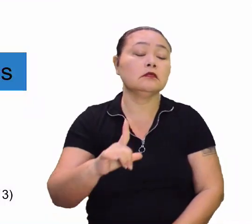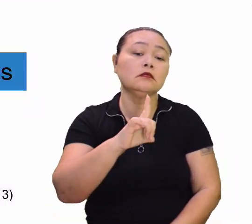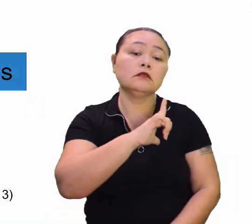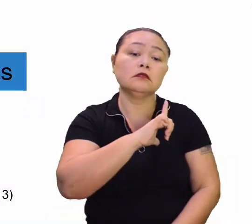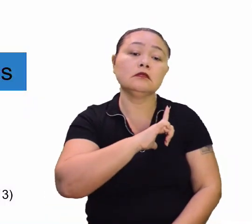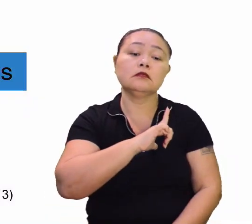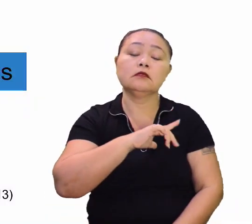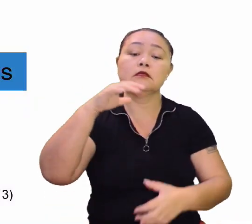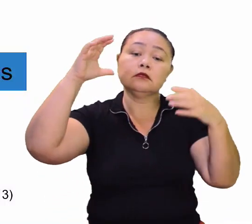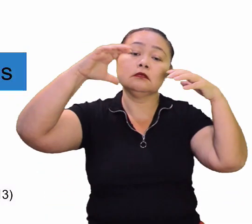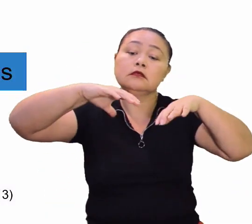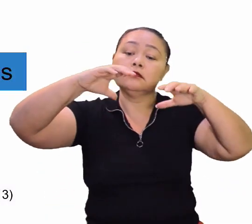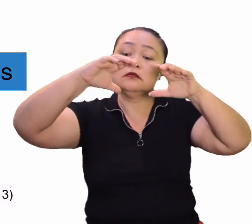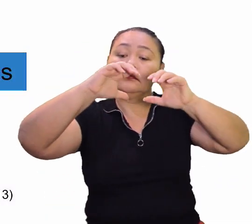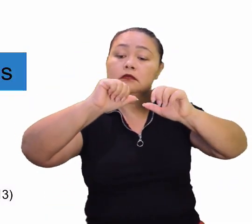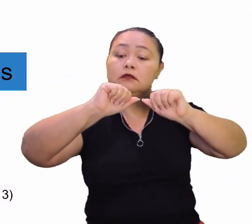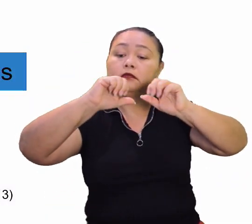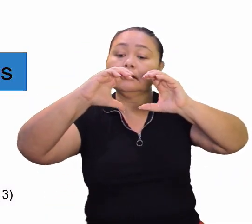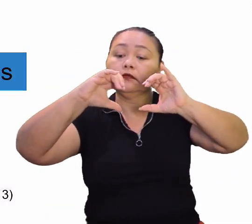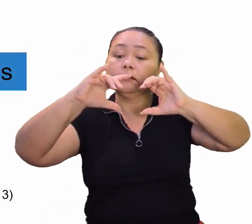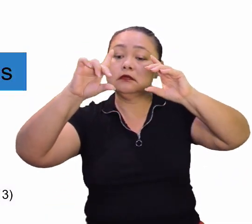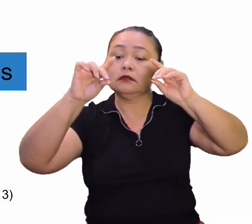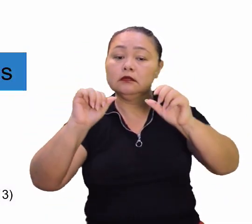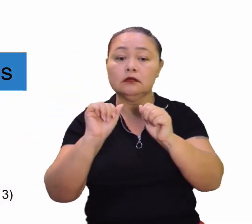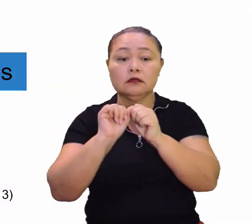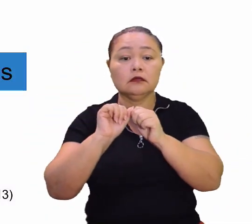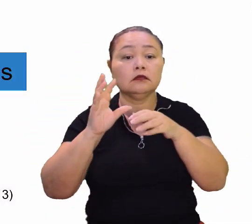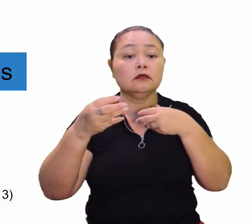Então nós temos aí chuva ácida, como